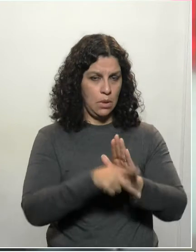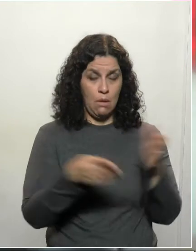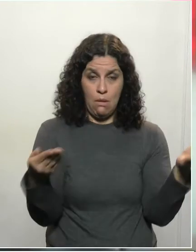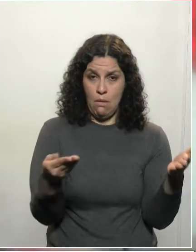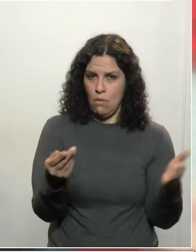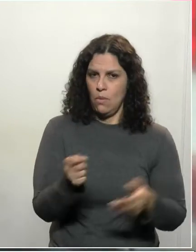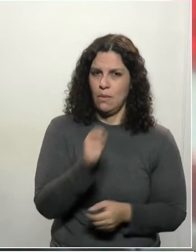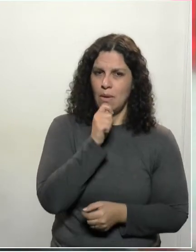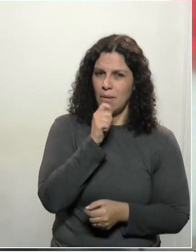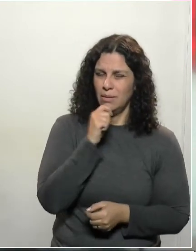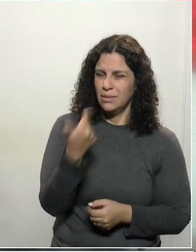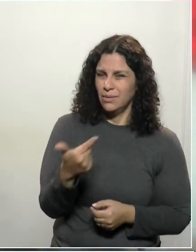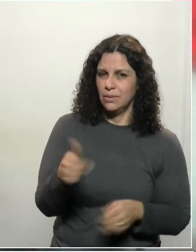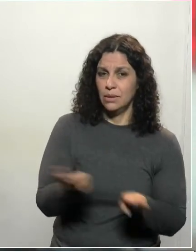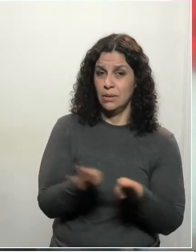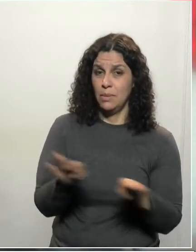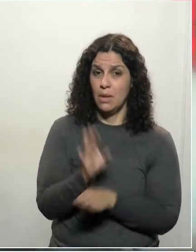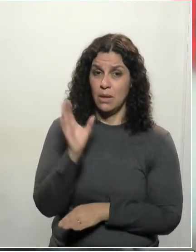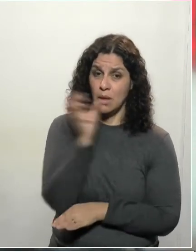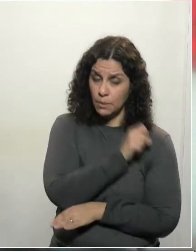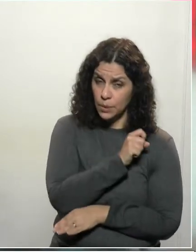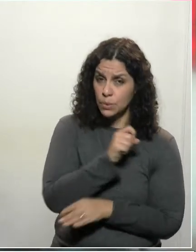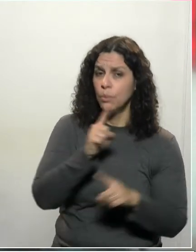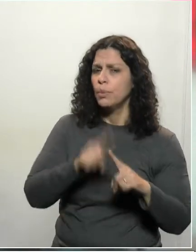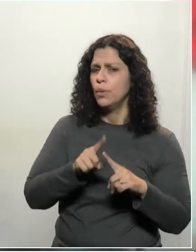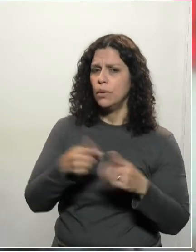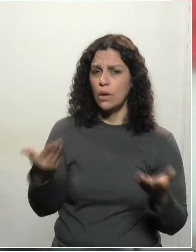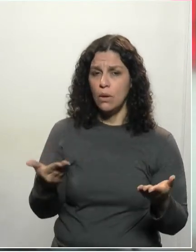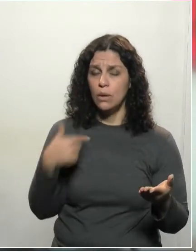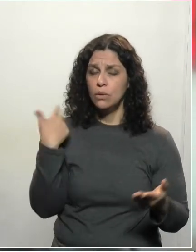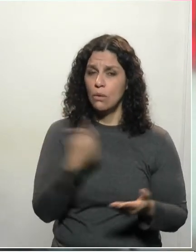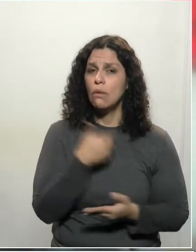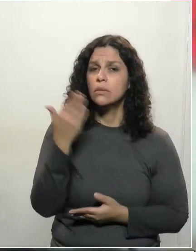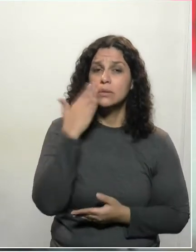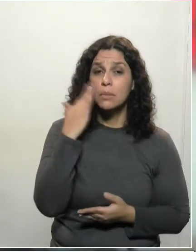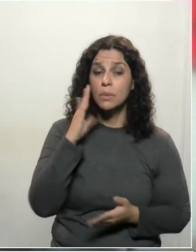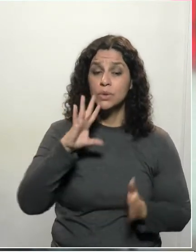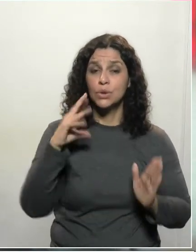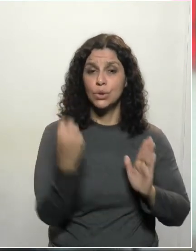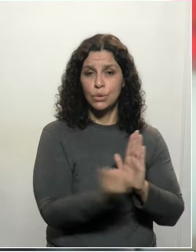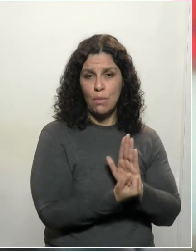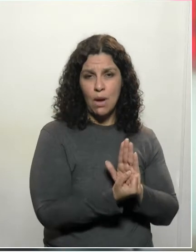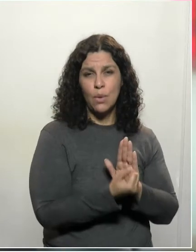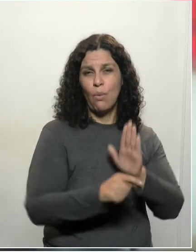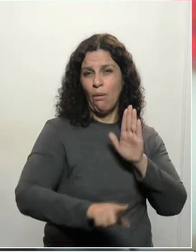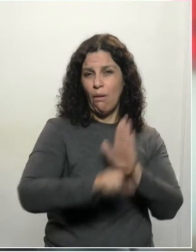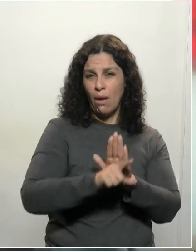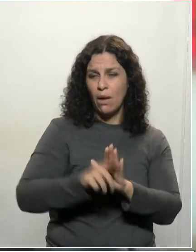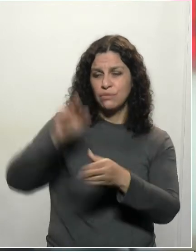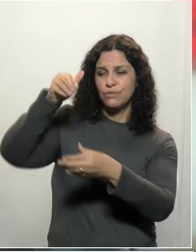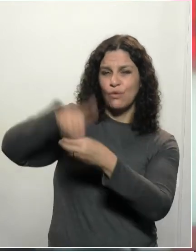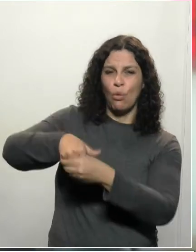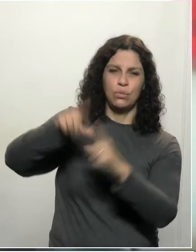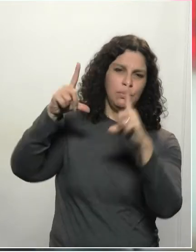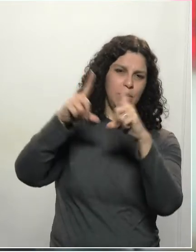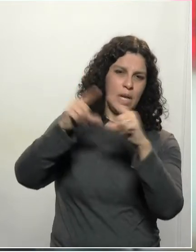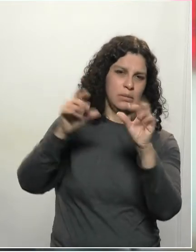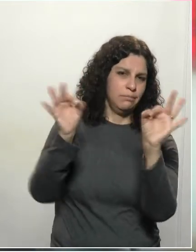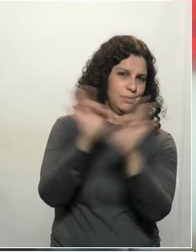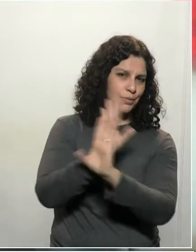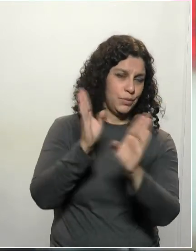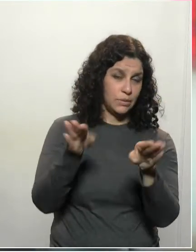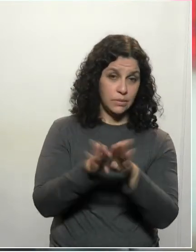essa ultra celeridade, até porque nós sabemos que o marco legal já foi votado. Segundo, que as emendas se referem.